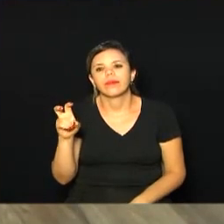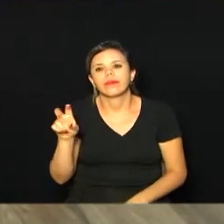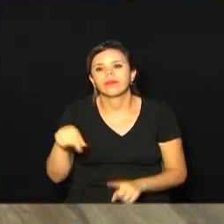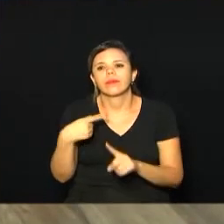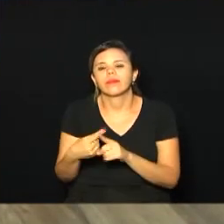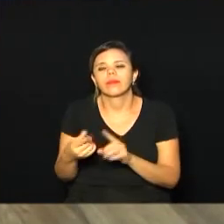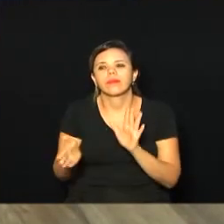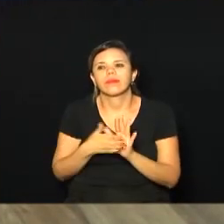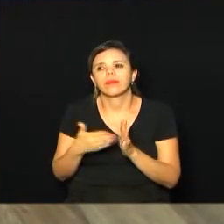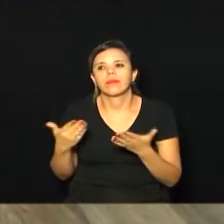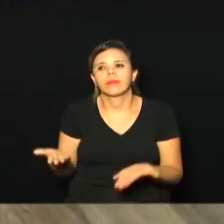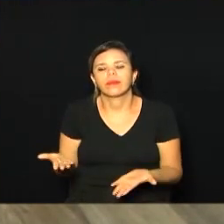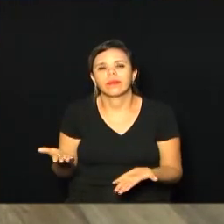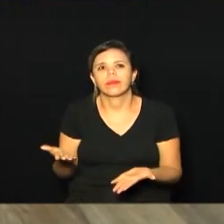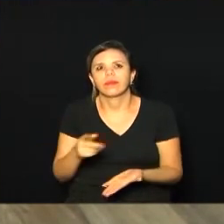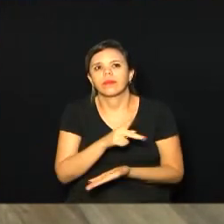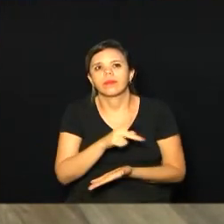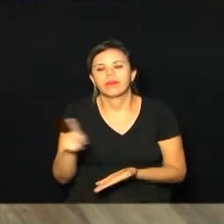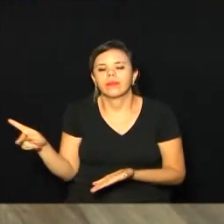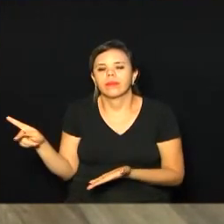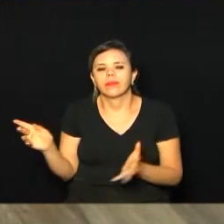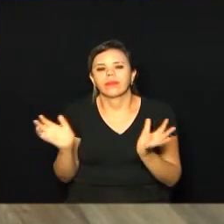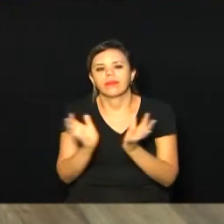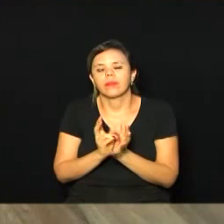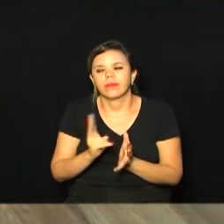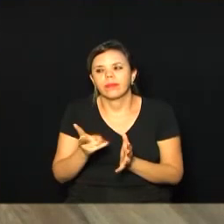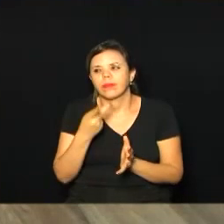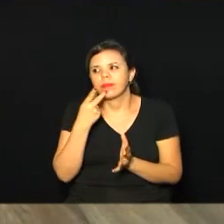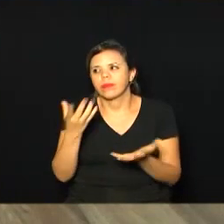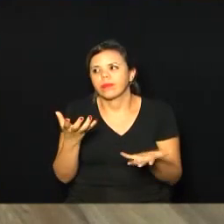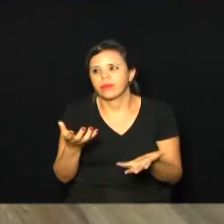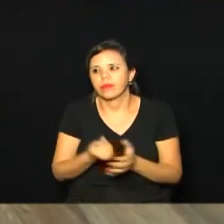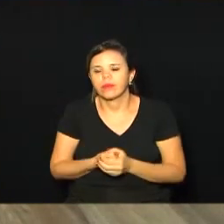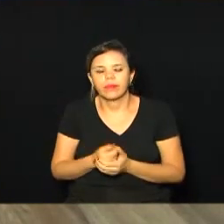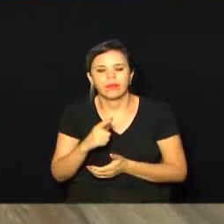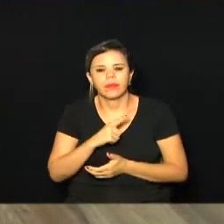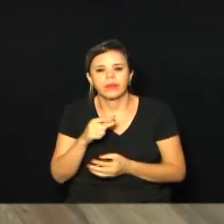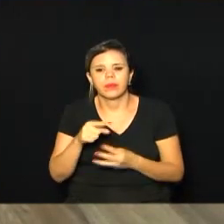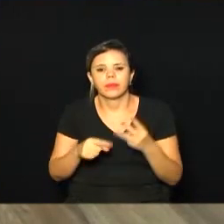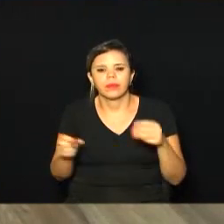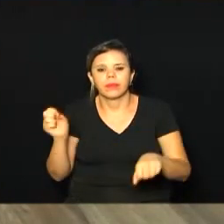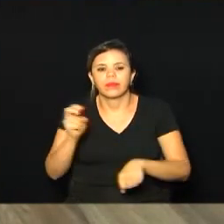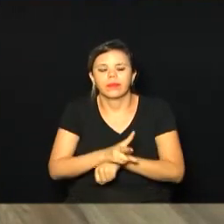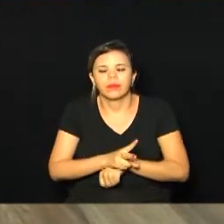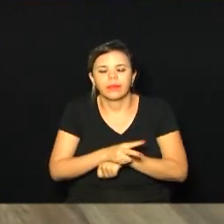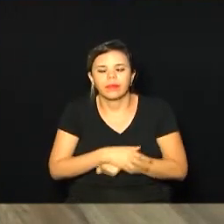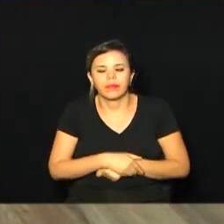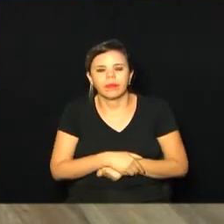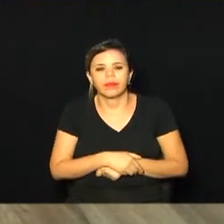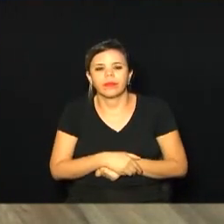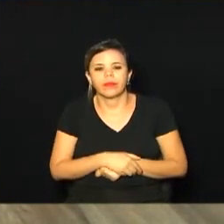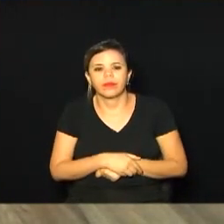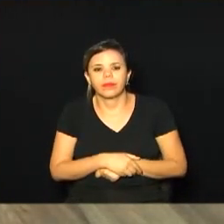do propositor e do presidente de alguma comissão permanente falar que quer, nós temos ainda 3 vagas, concorda? Se nós